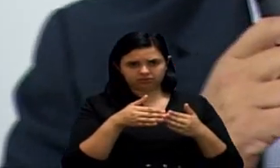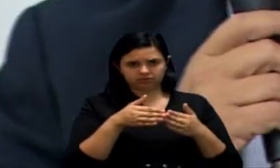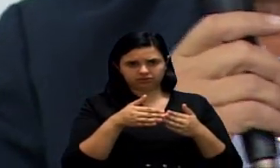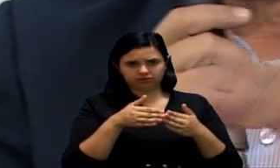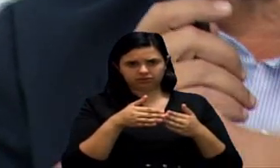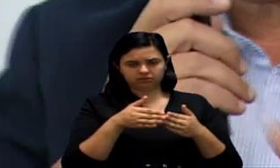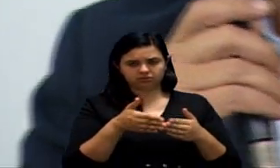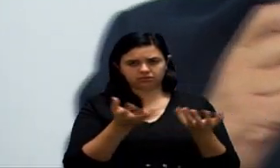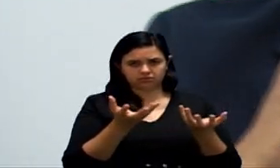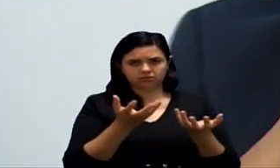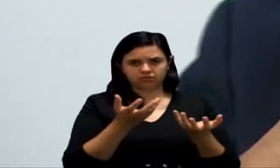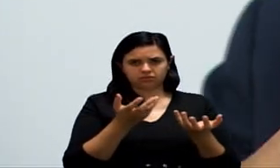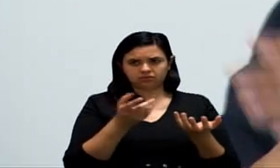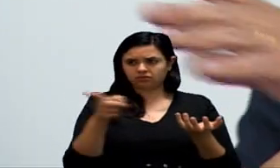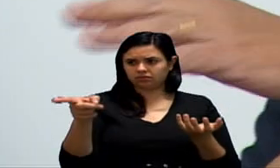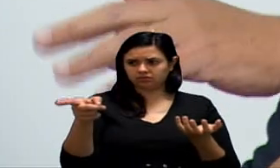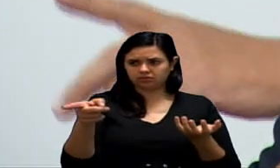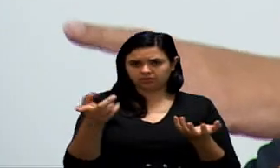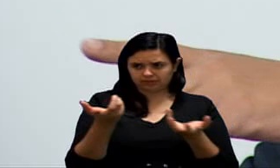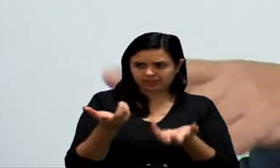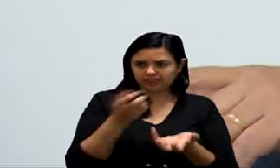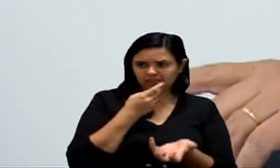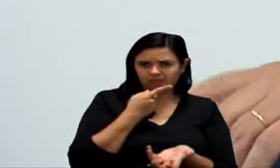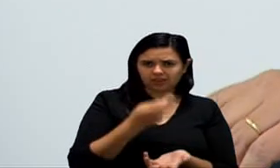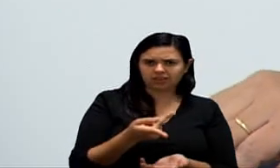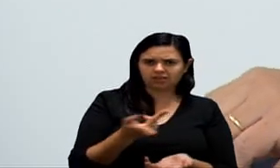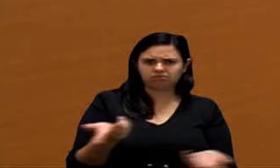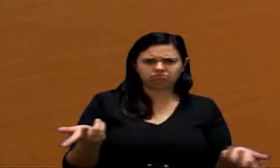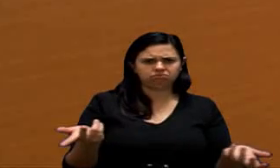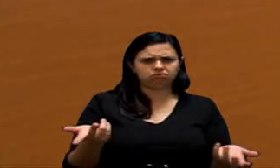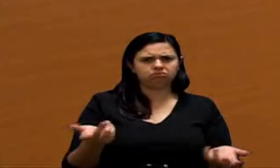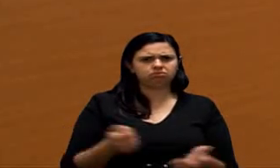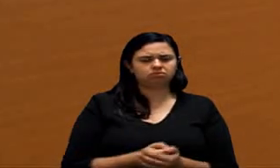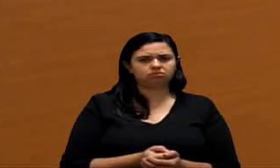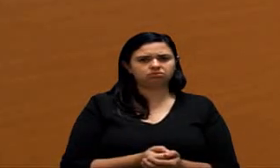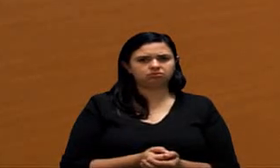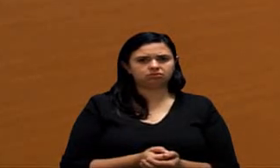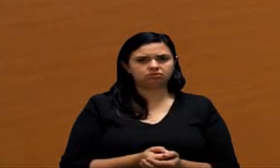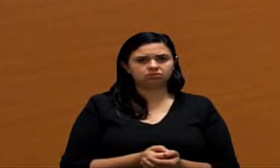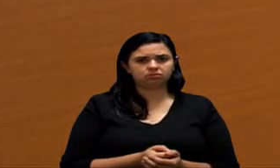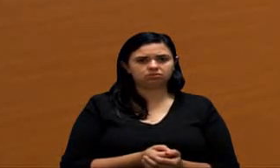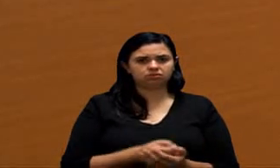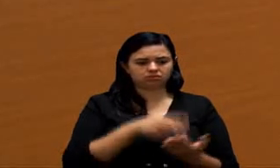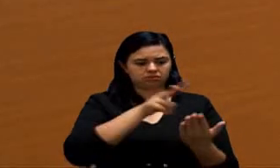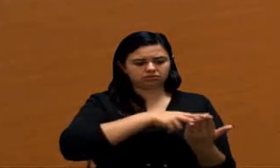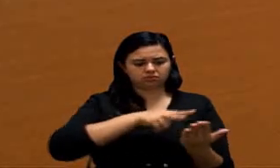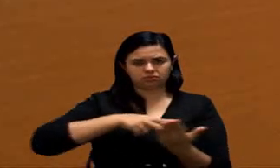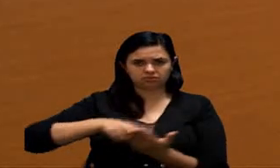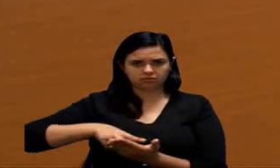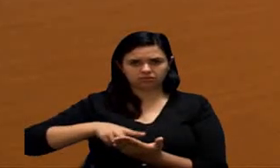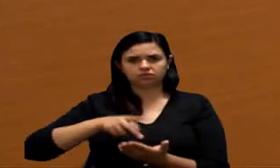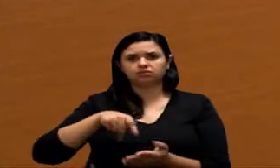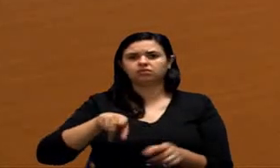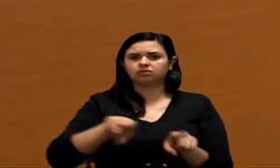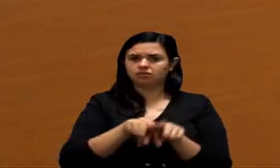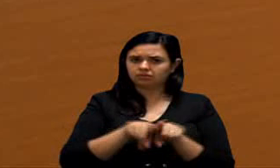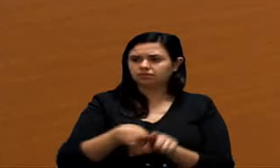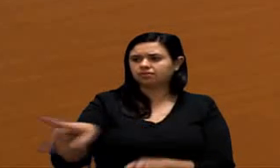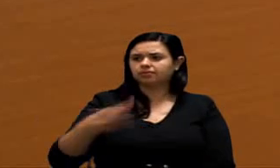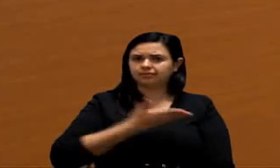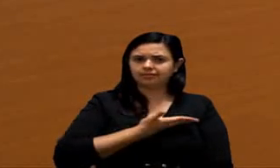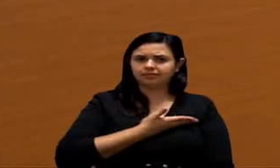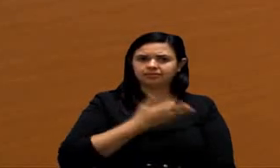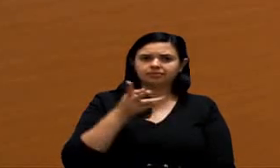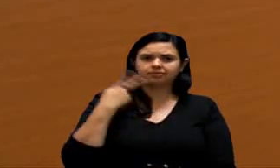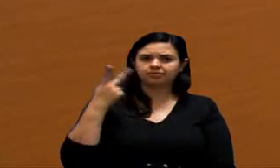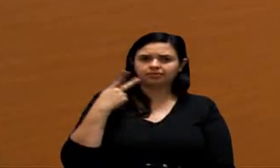não. Ah, então, eu nem estou sabendo. Só para terminar. Então, é que eu olho aqui no... E a colega vereadora também aí também. Viu,